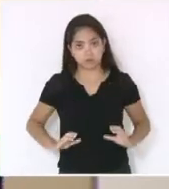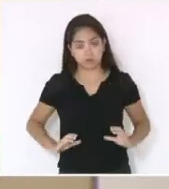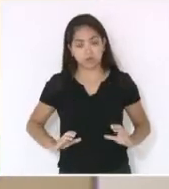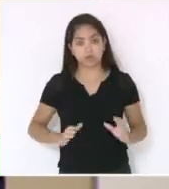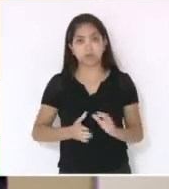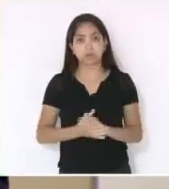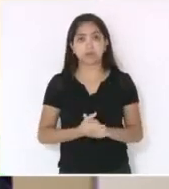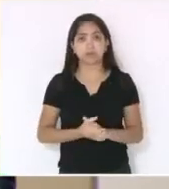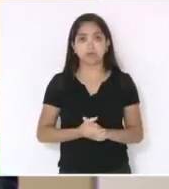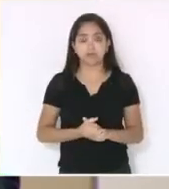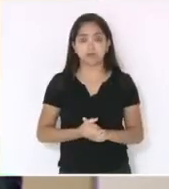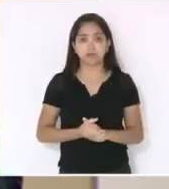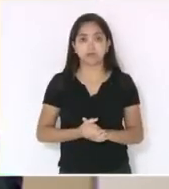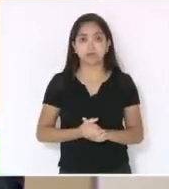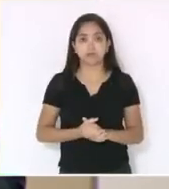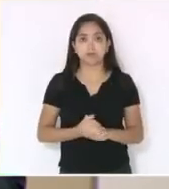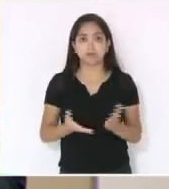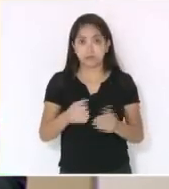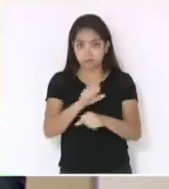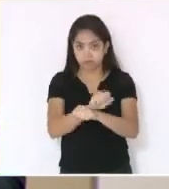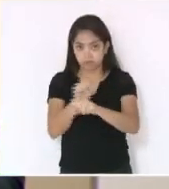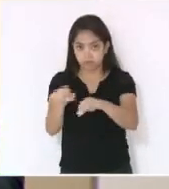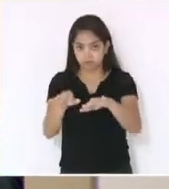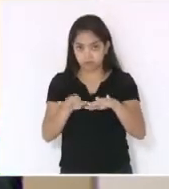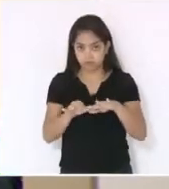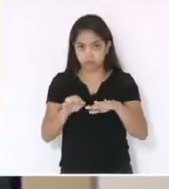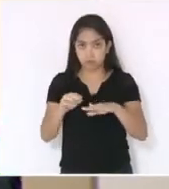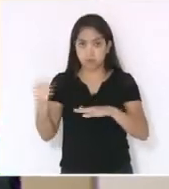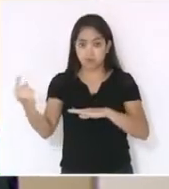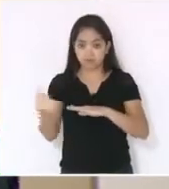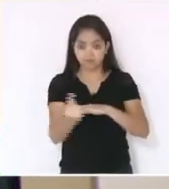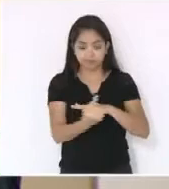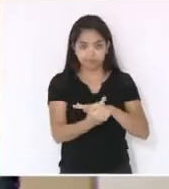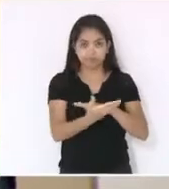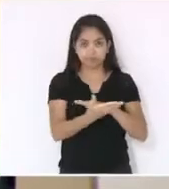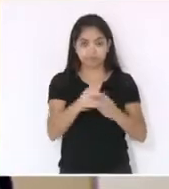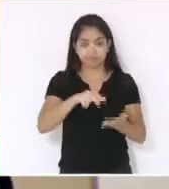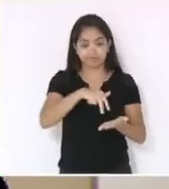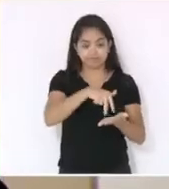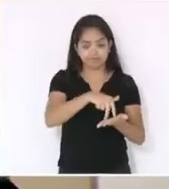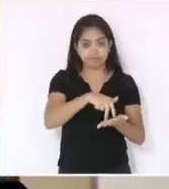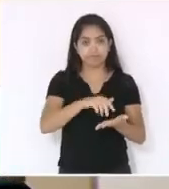Está suspensa a sessão para a manifestação.